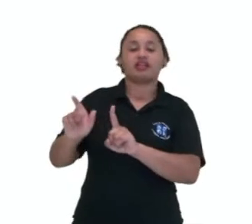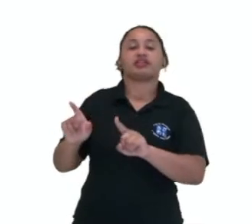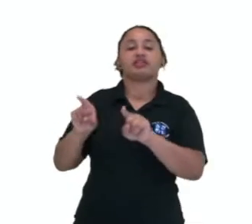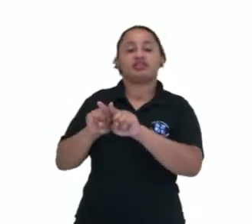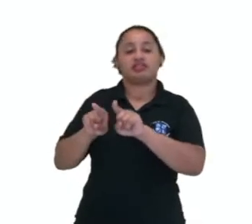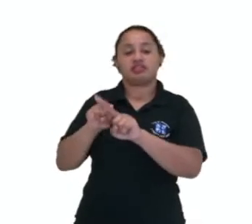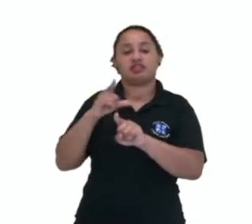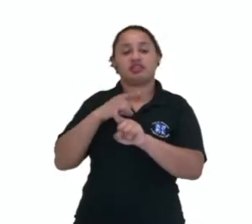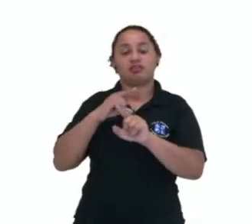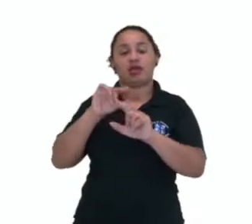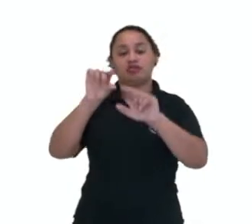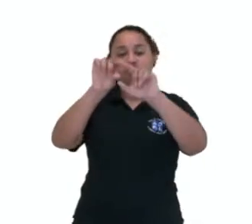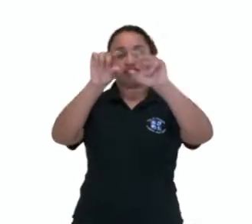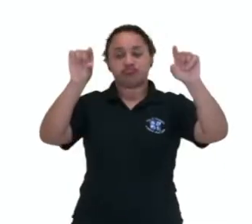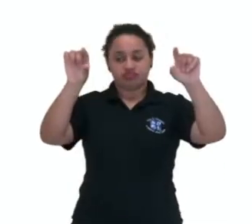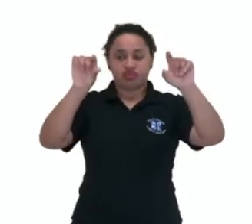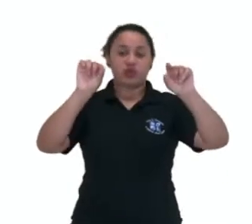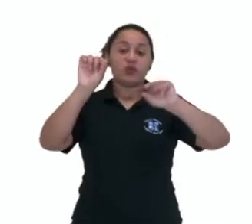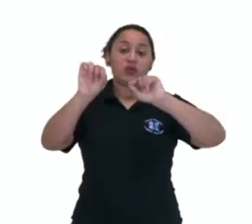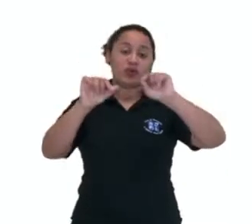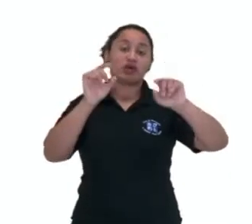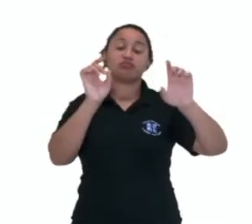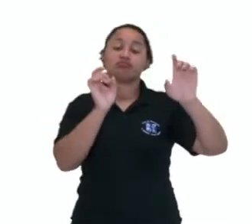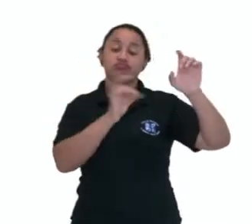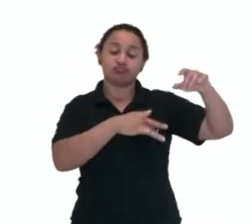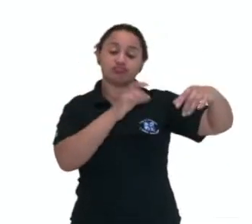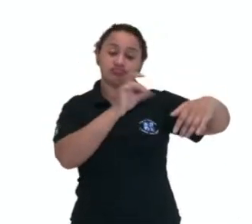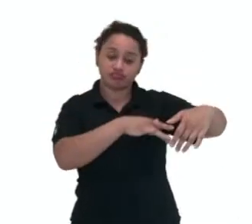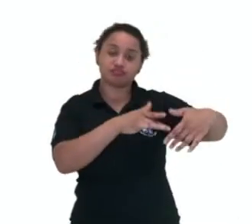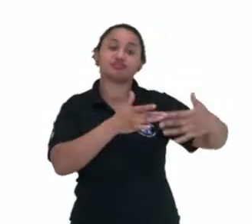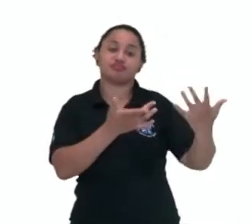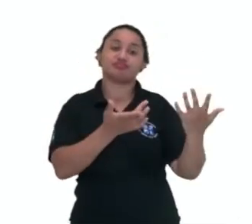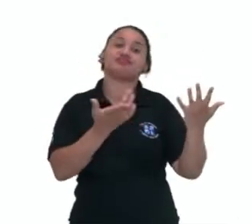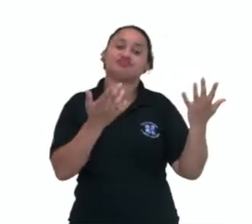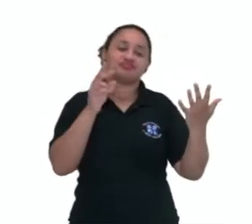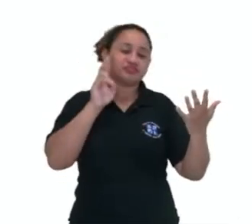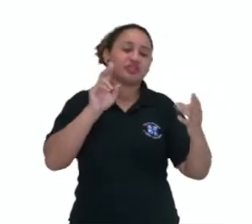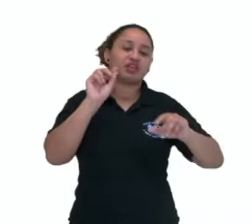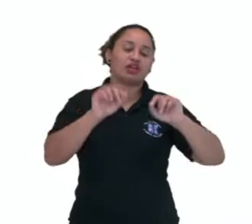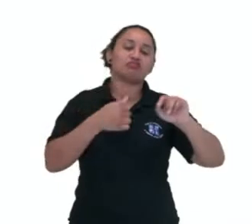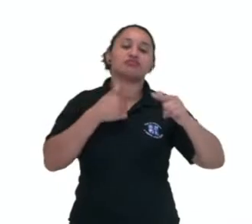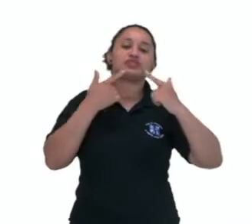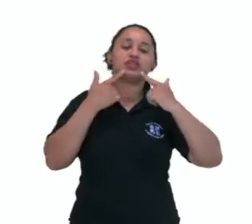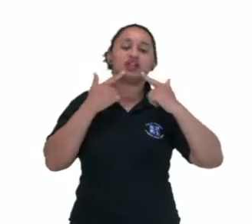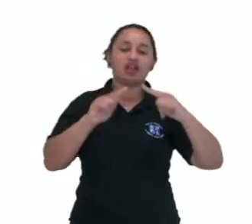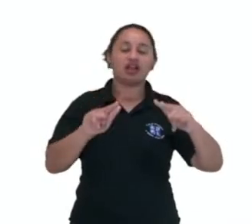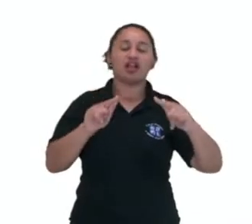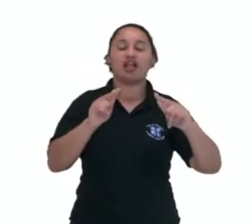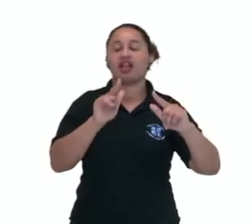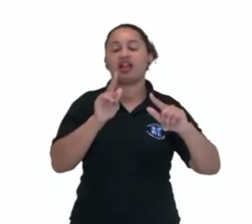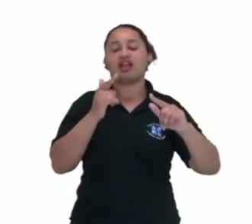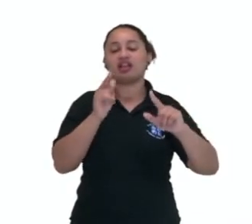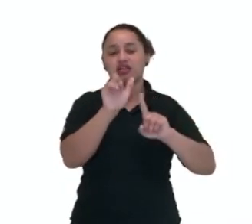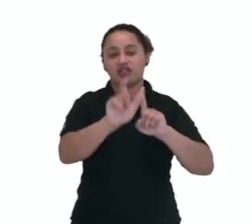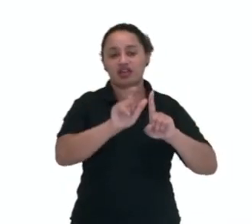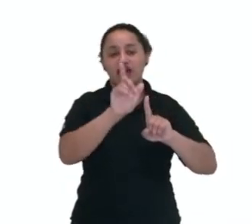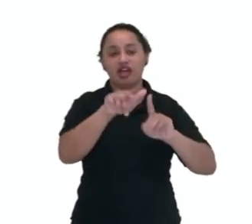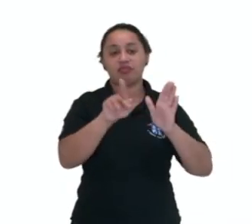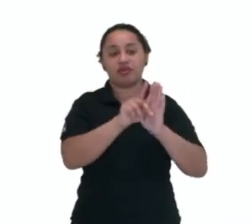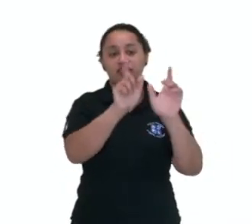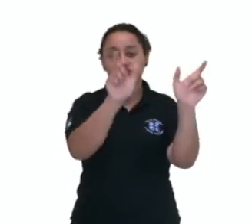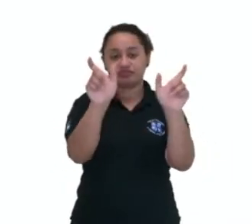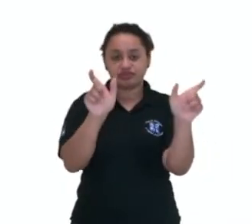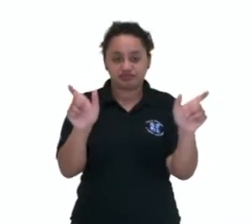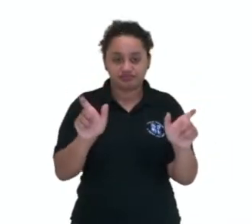na parte superior a mensagem jogue lixo no lixo, lembrando que linguagem verbal se refere às palavras.